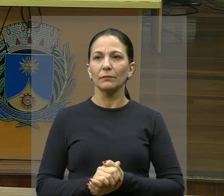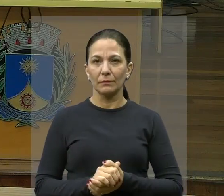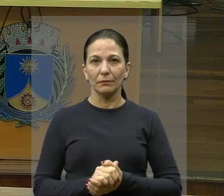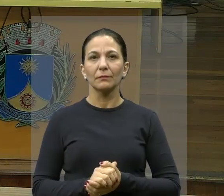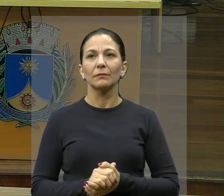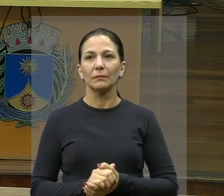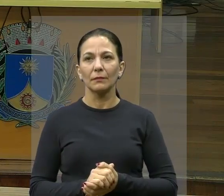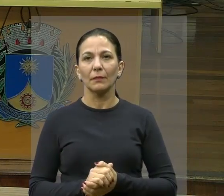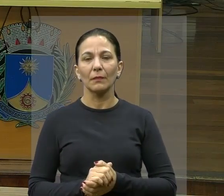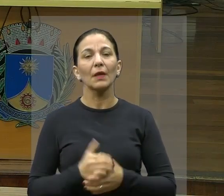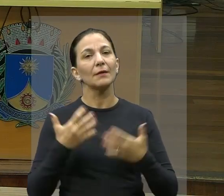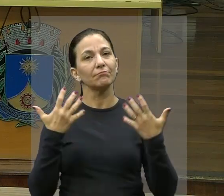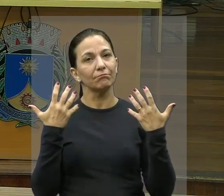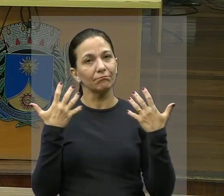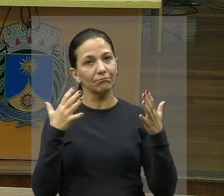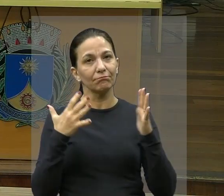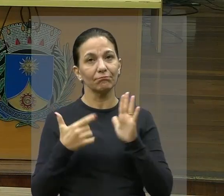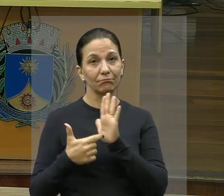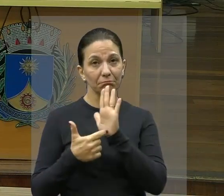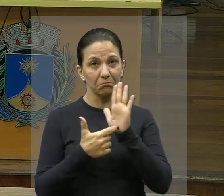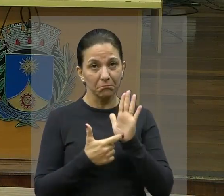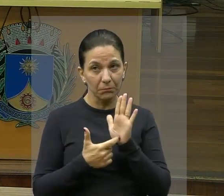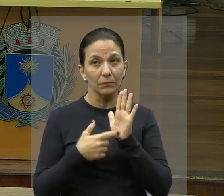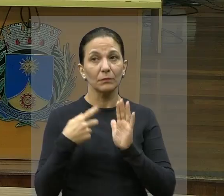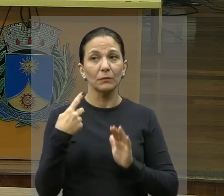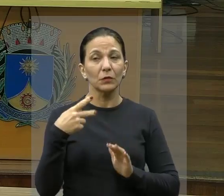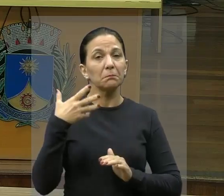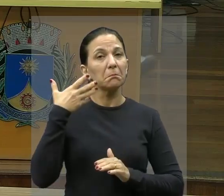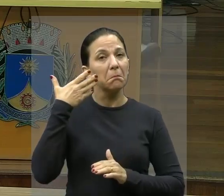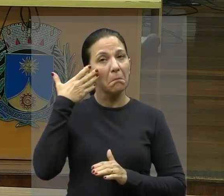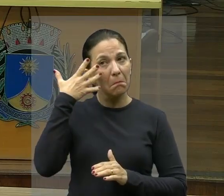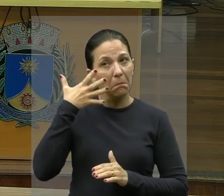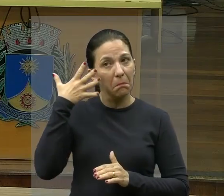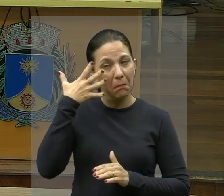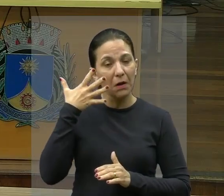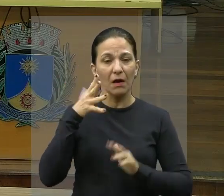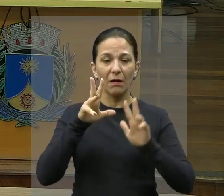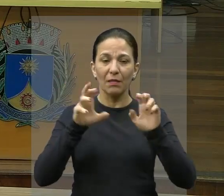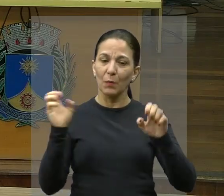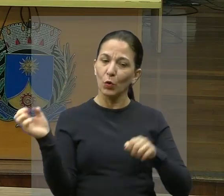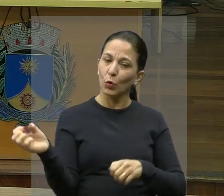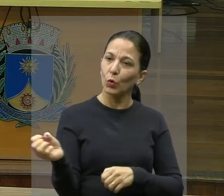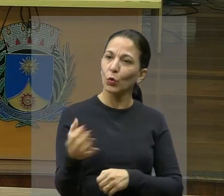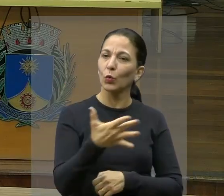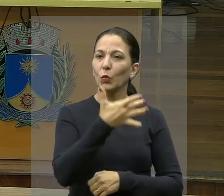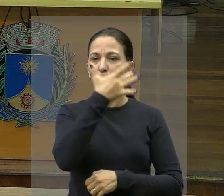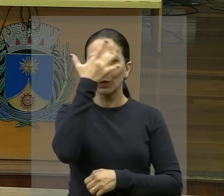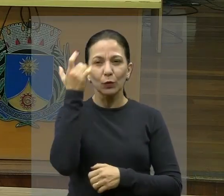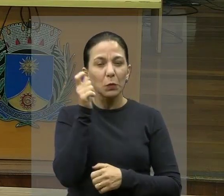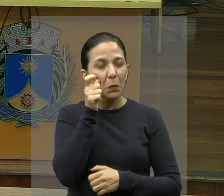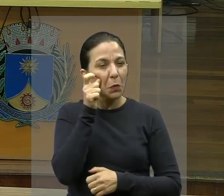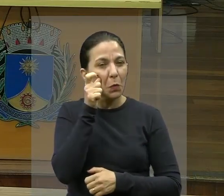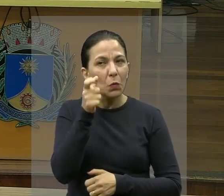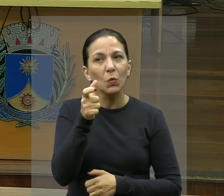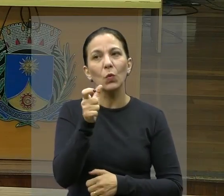Edilson, parabéns pela sua apresentação, bastante clara, sobre um tópico bem novo, né, que todo mundo tem